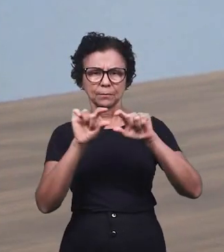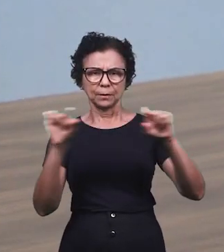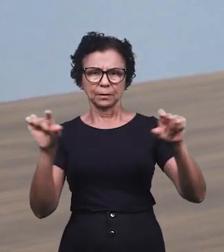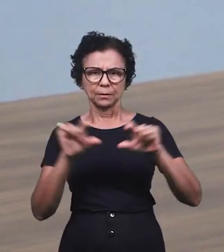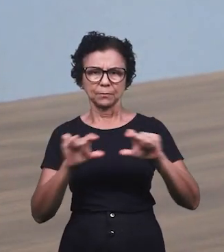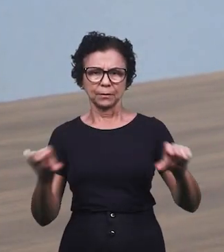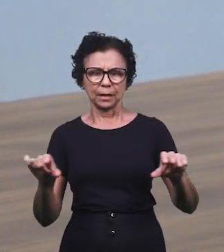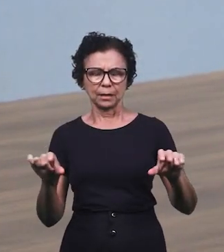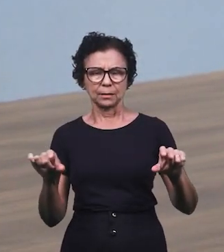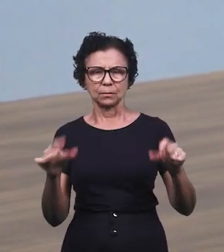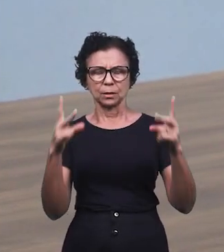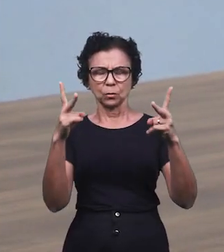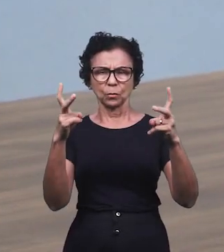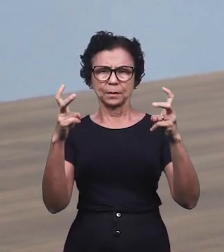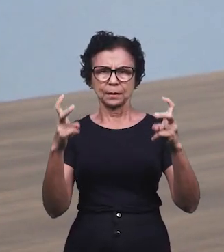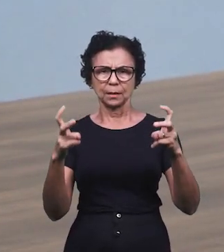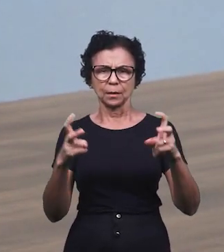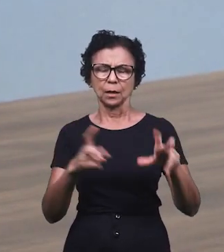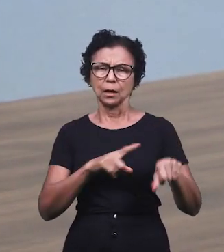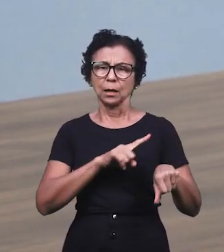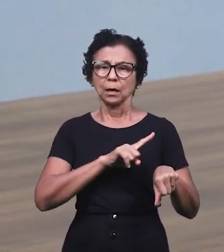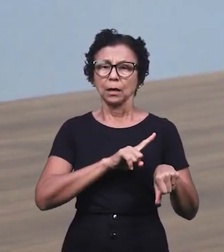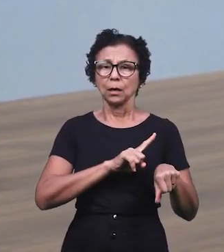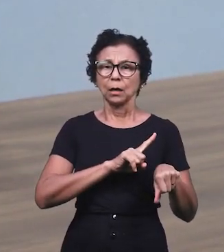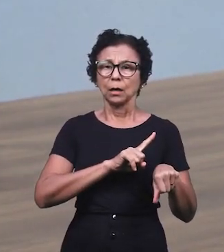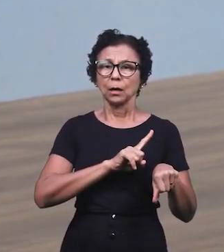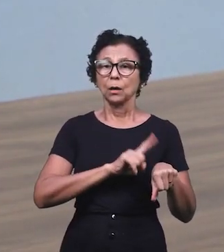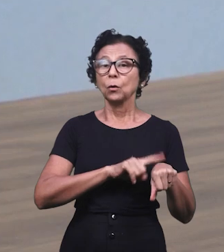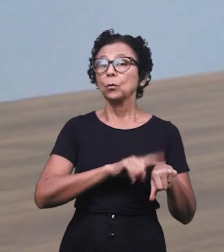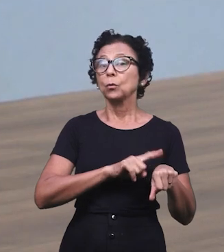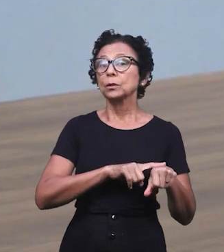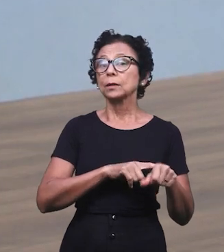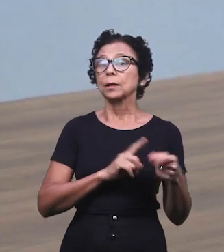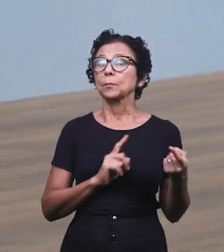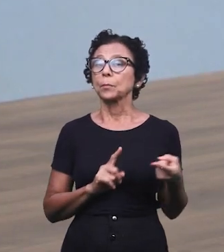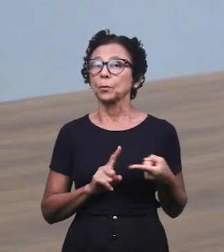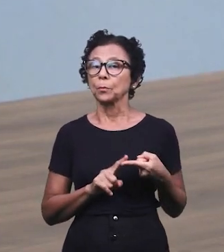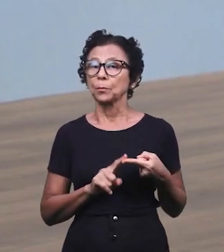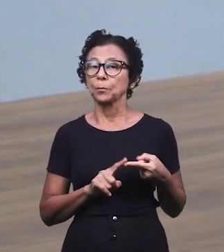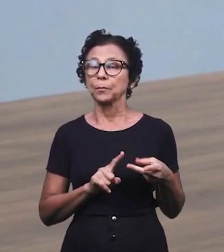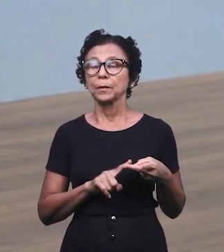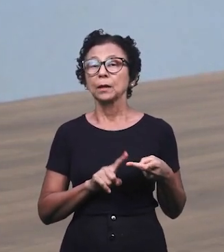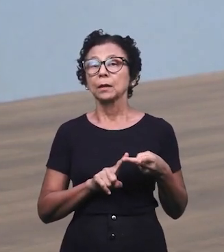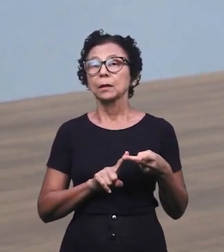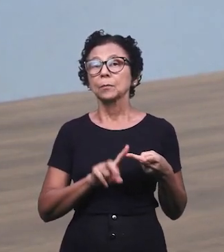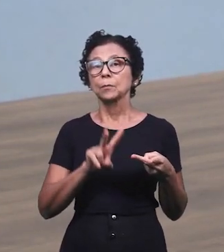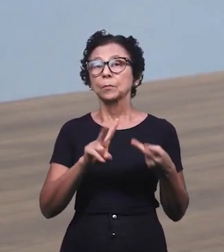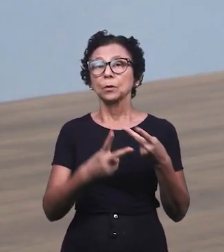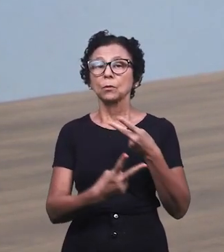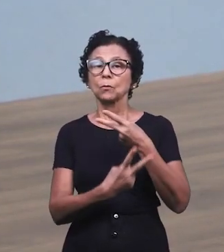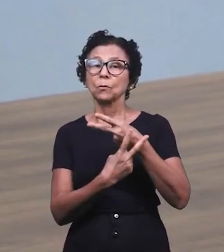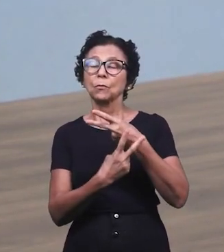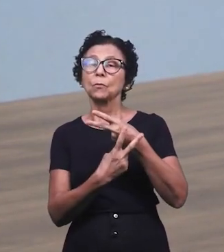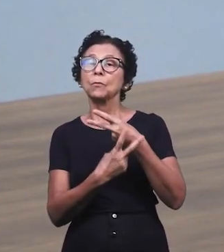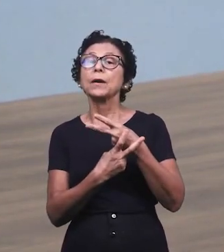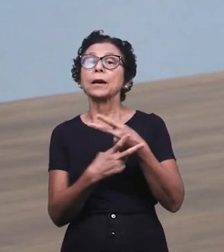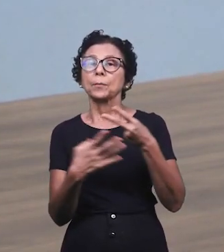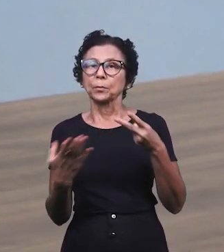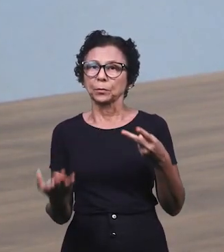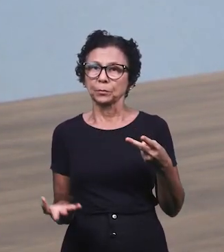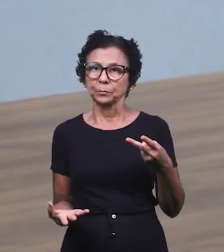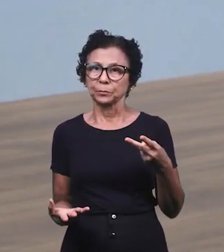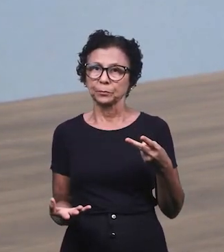tempo. Se não tiver o tempo, Cidinha, mas não está falando se foi ontem, tá? Eu olho o verbo. Em que conjugação o verbo